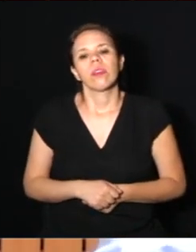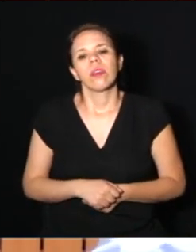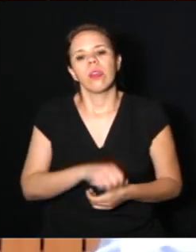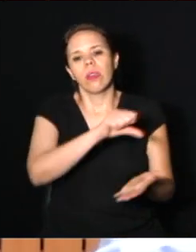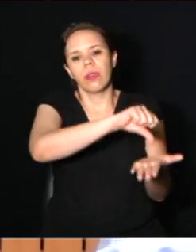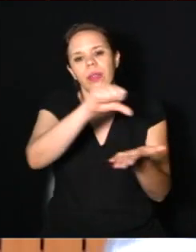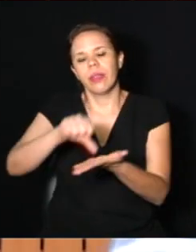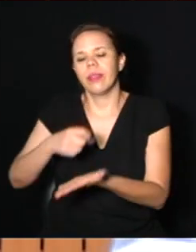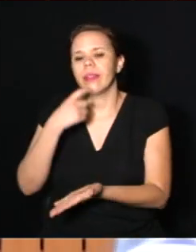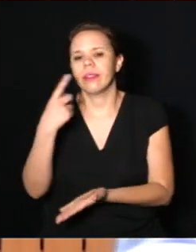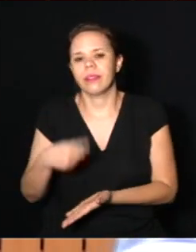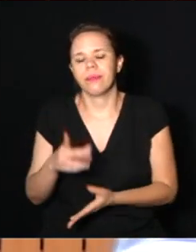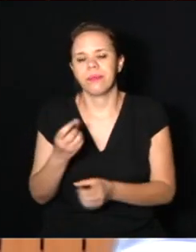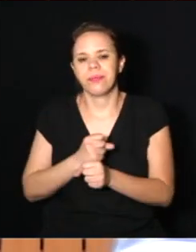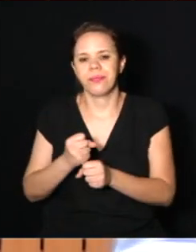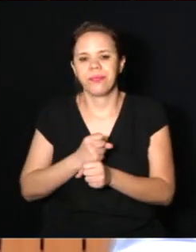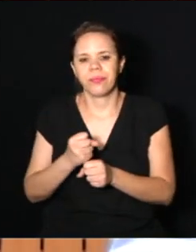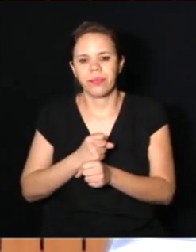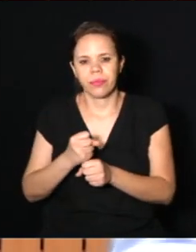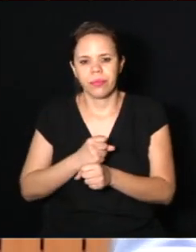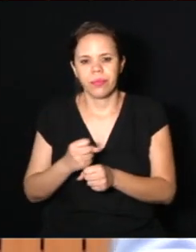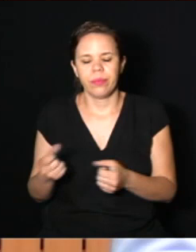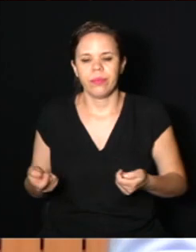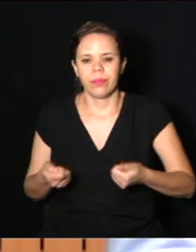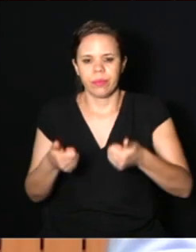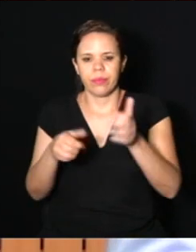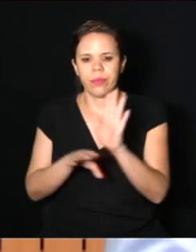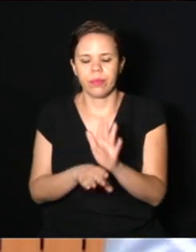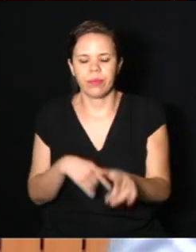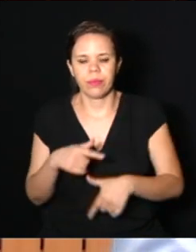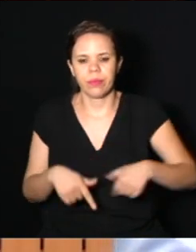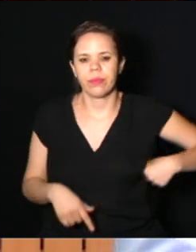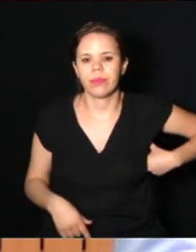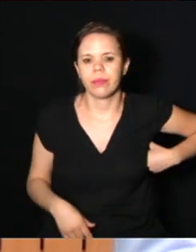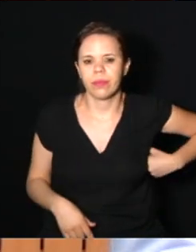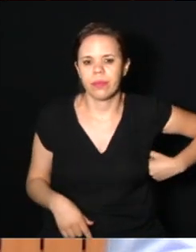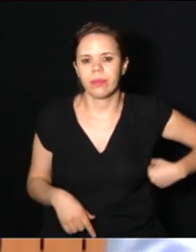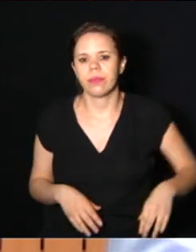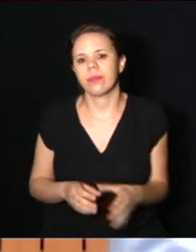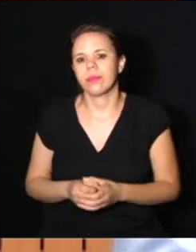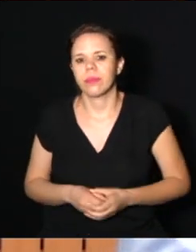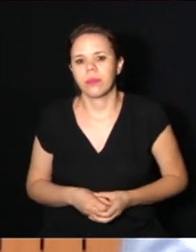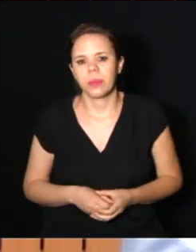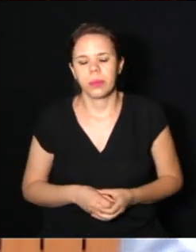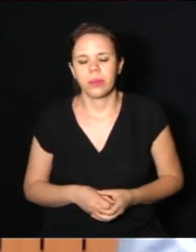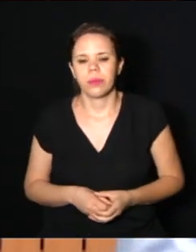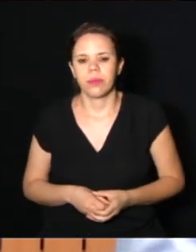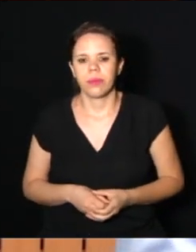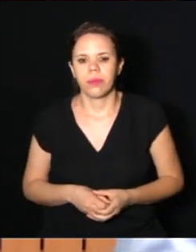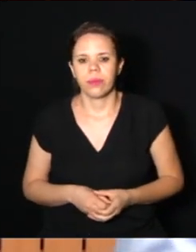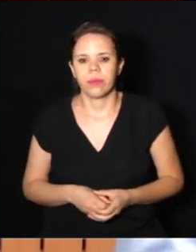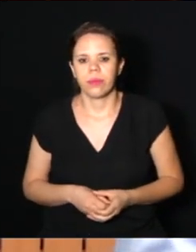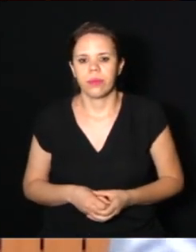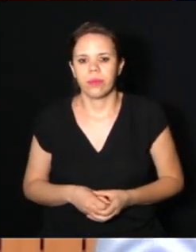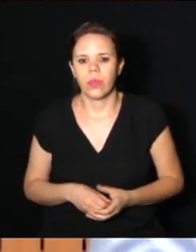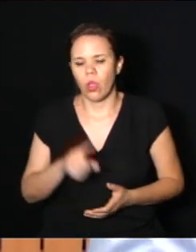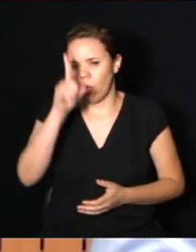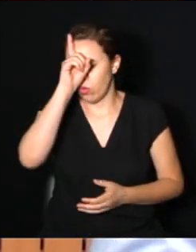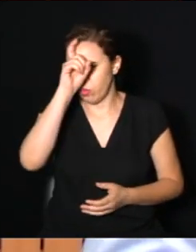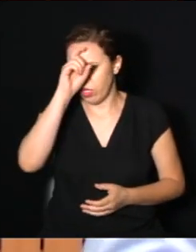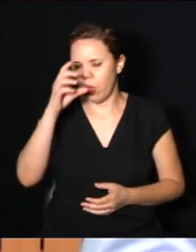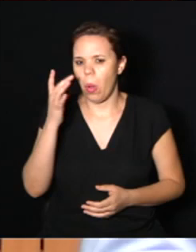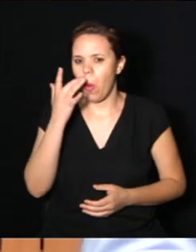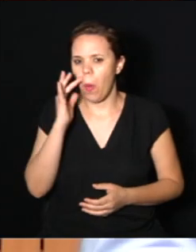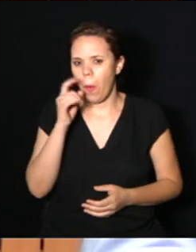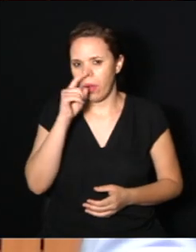muitos anos, era prestado como parte do convênio, da prestação de serviço, né, do Hospital Ouro Verde,